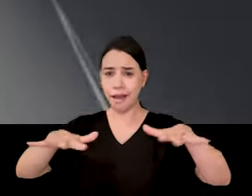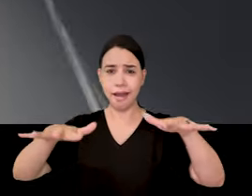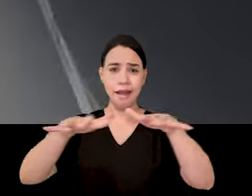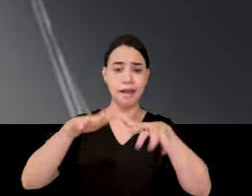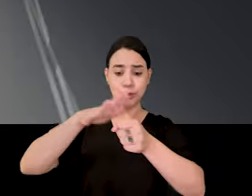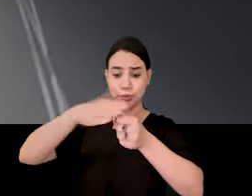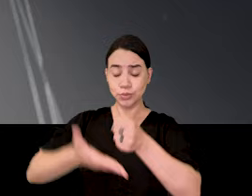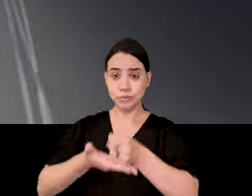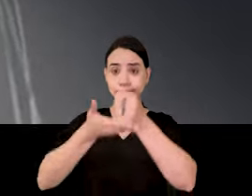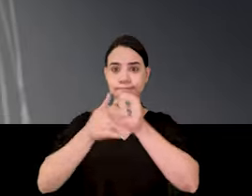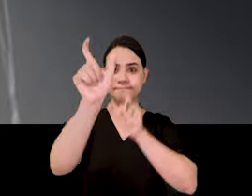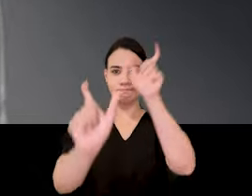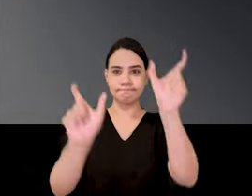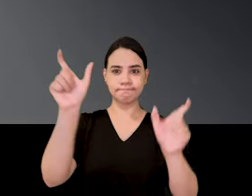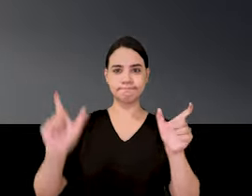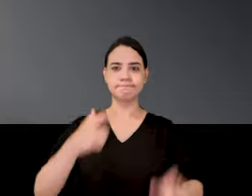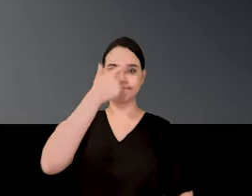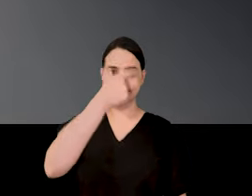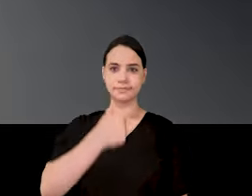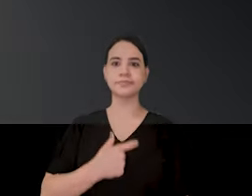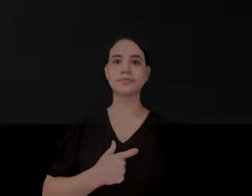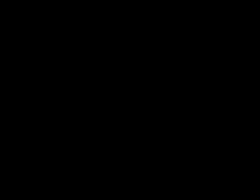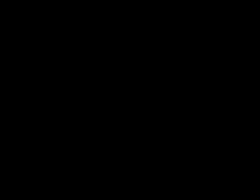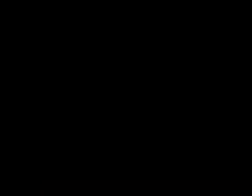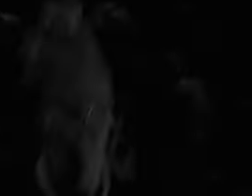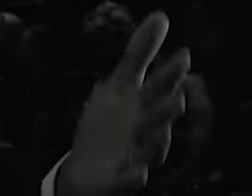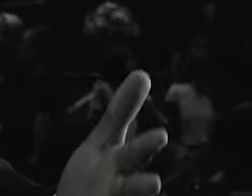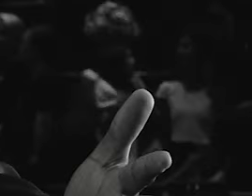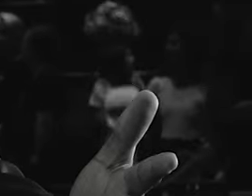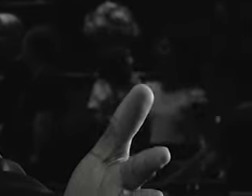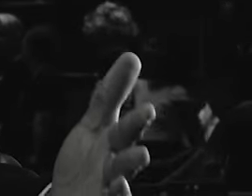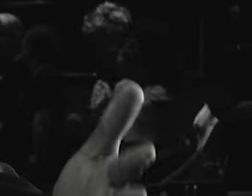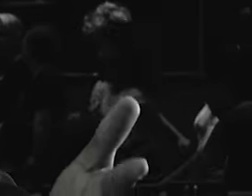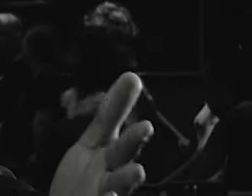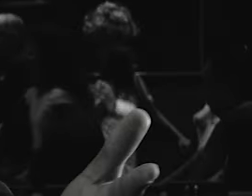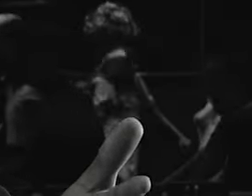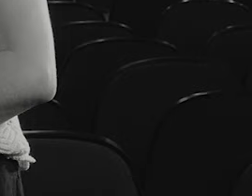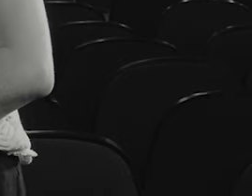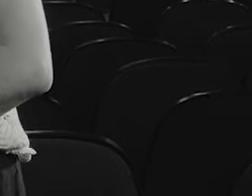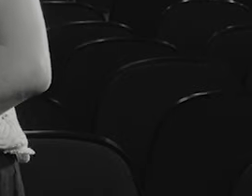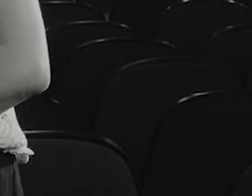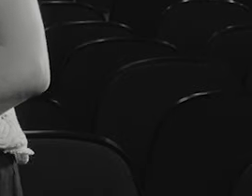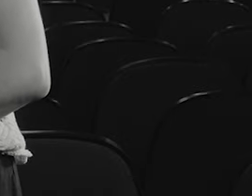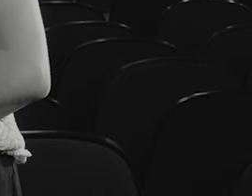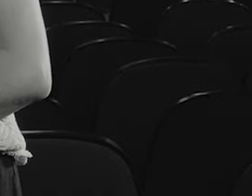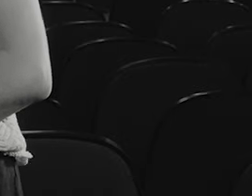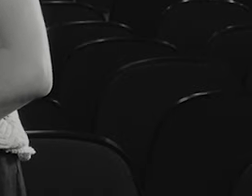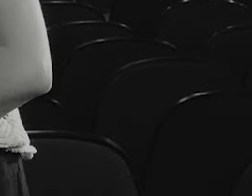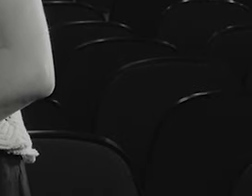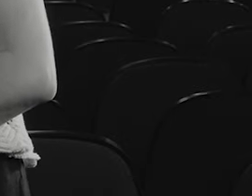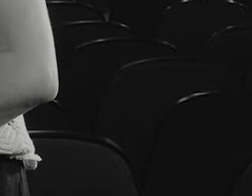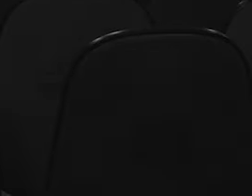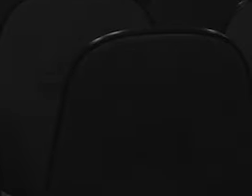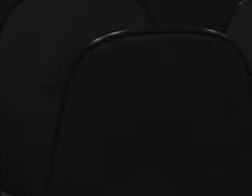coisas e sustenta cada um de nós. Eu, igreja, ser e servir. Eu, igreja,